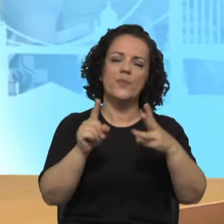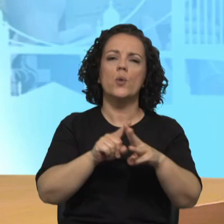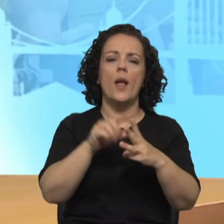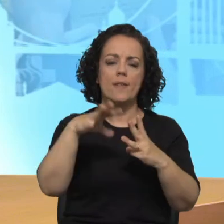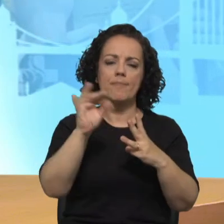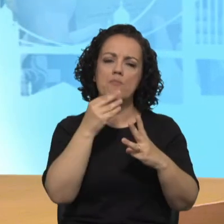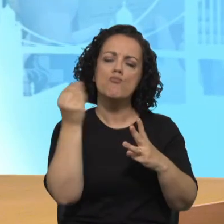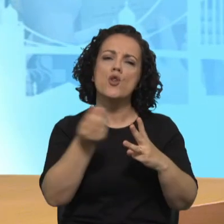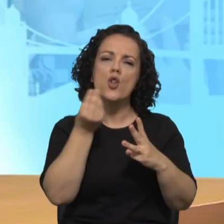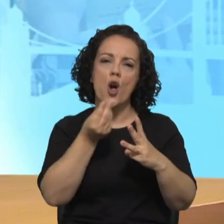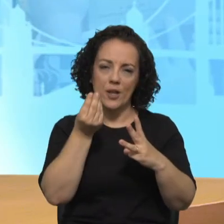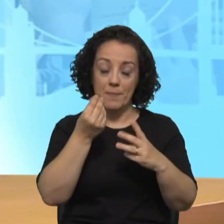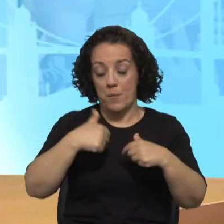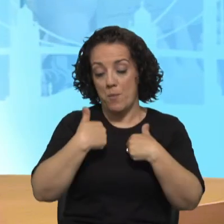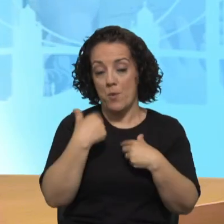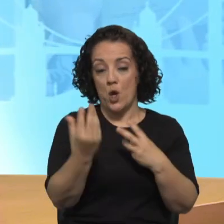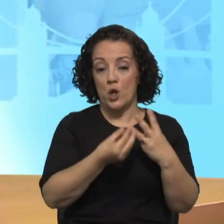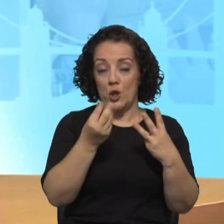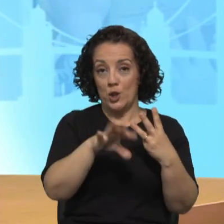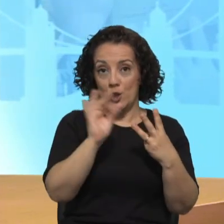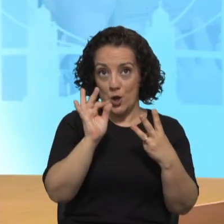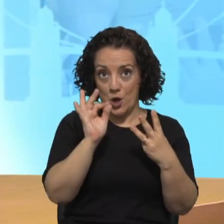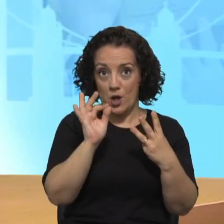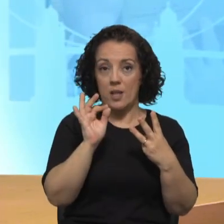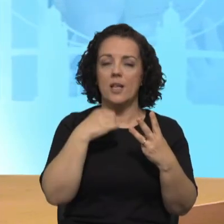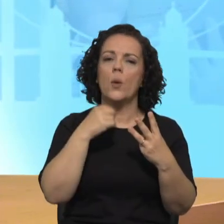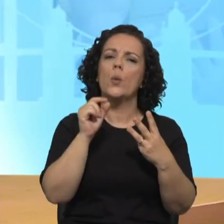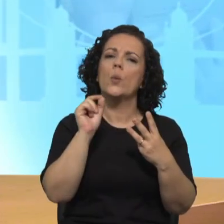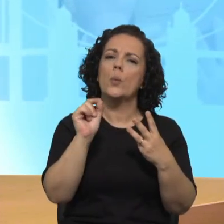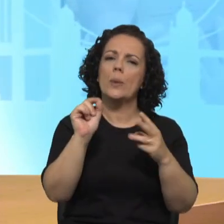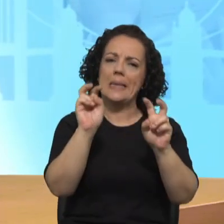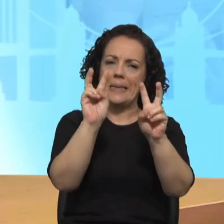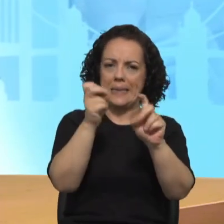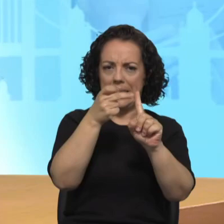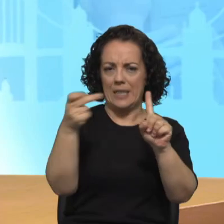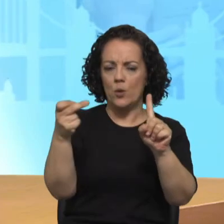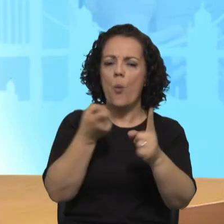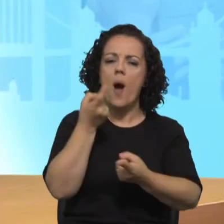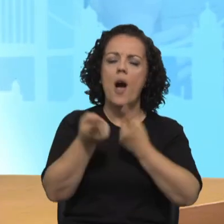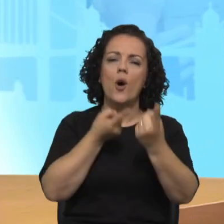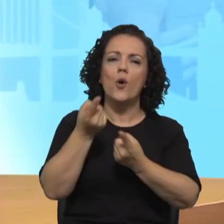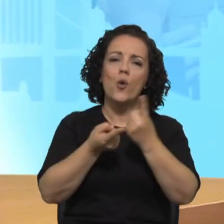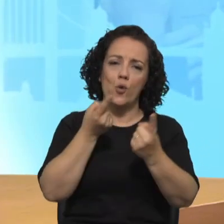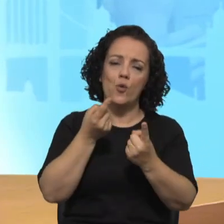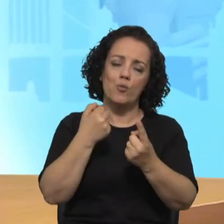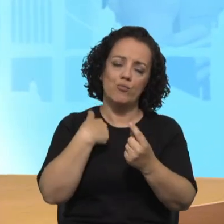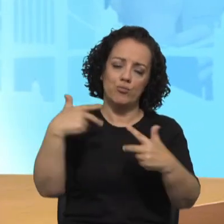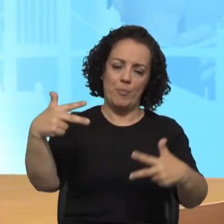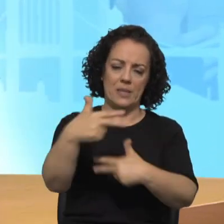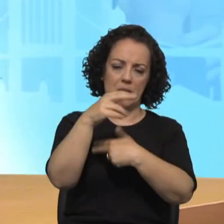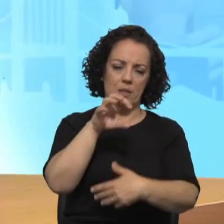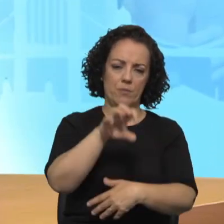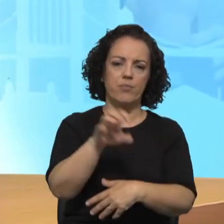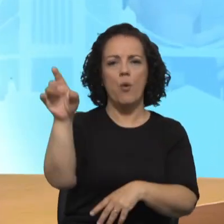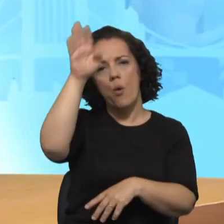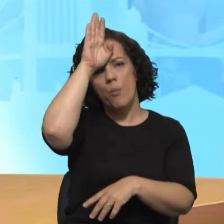é escolhi eu, editei e dei-lhes um pequeno título sobre algumas das passagens que a mim mais me impressionaram do que é que o Papa